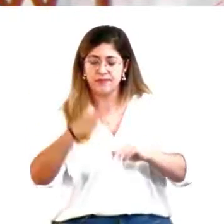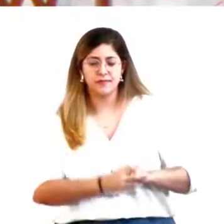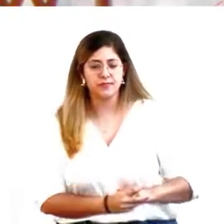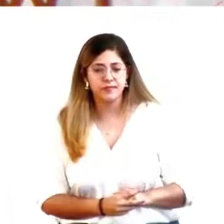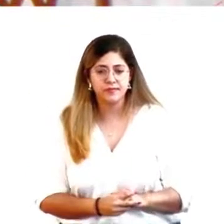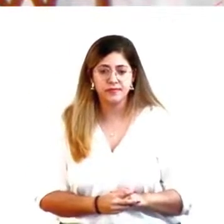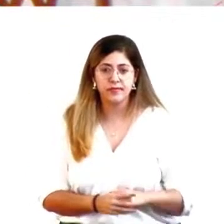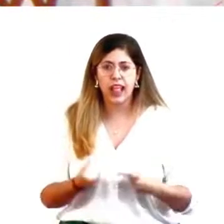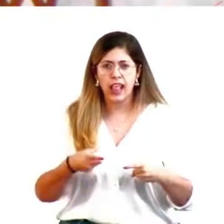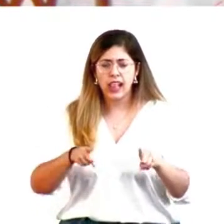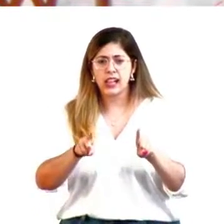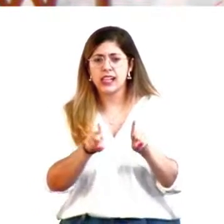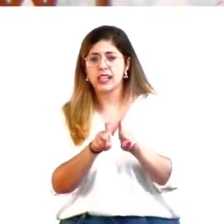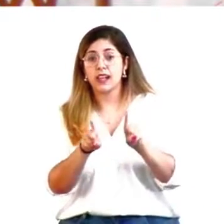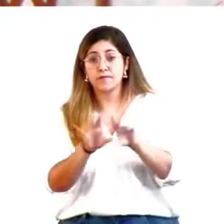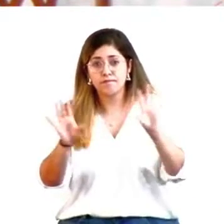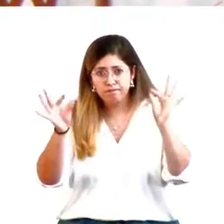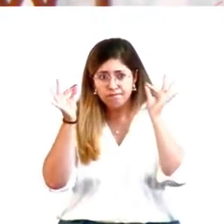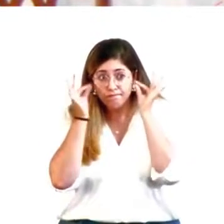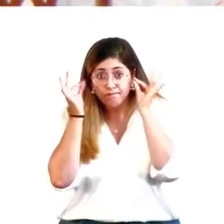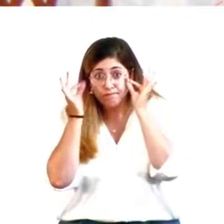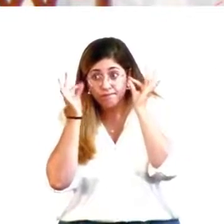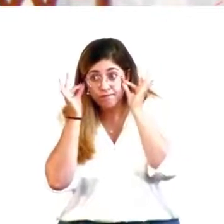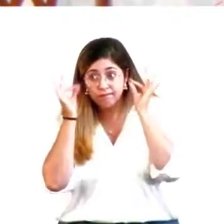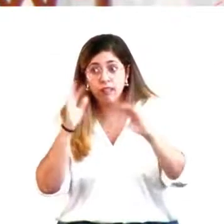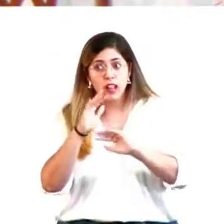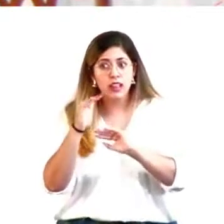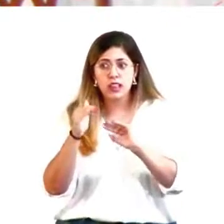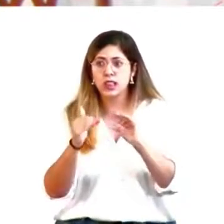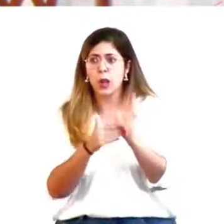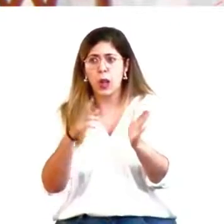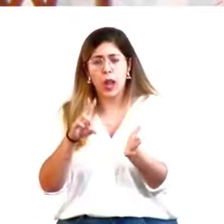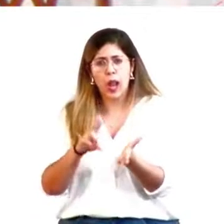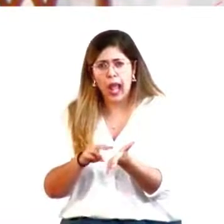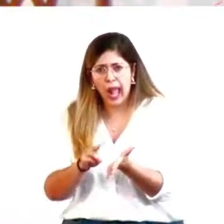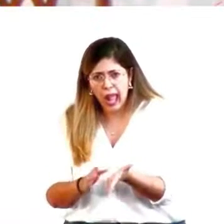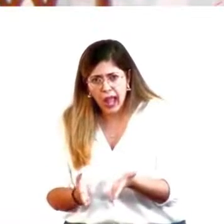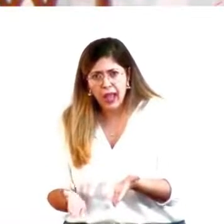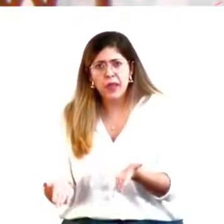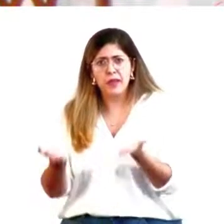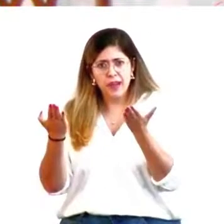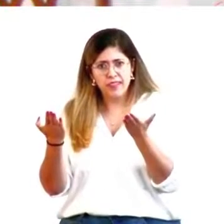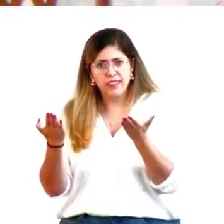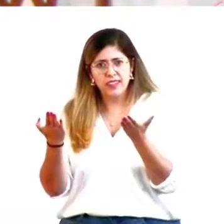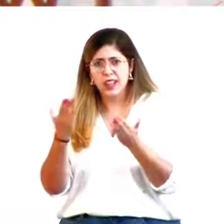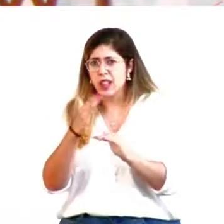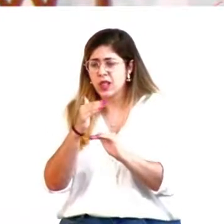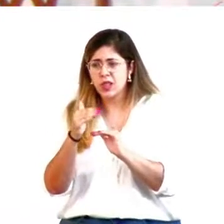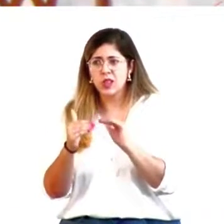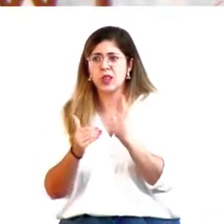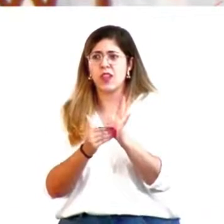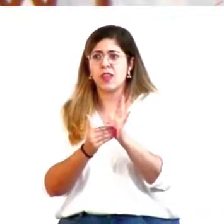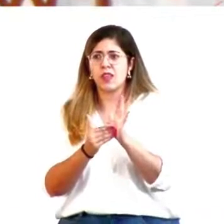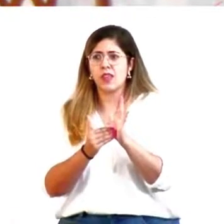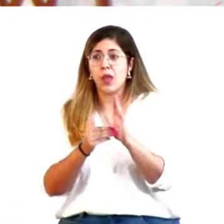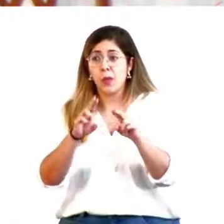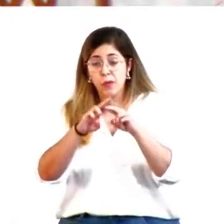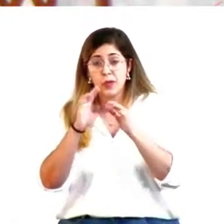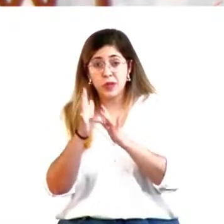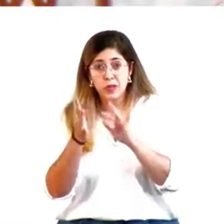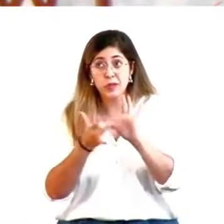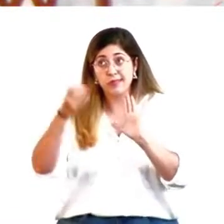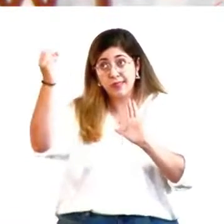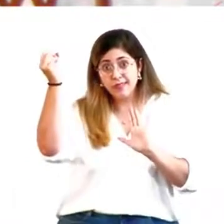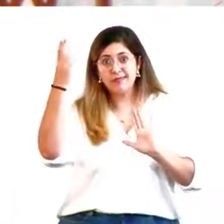diz: desperta, ó tu que dormes, levanta-te de entre os mortos, e Cristo te